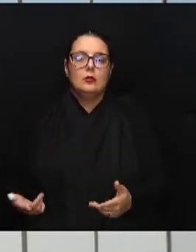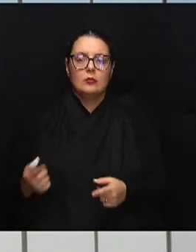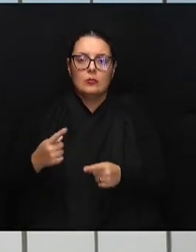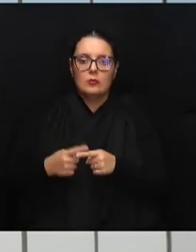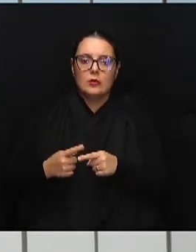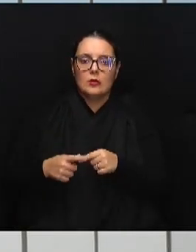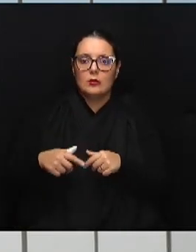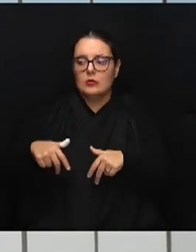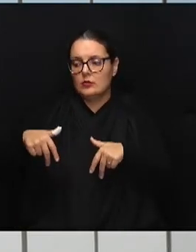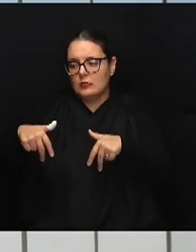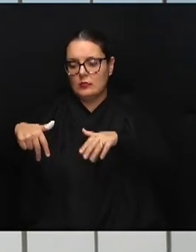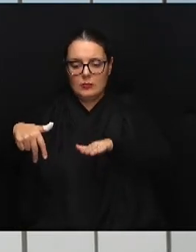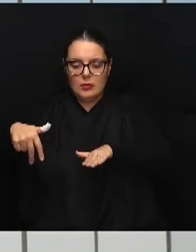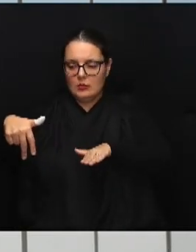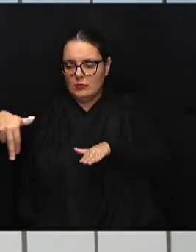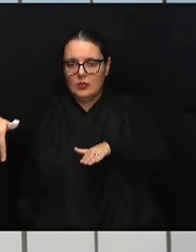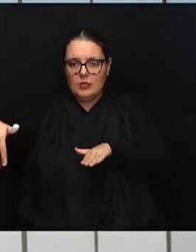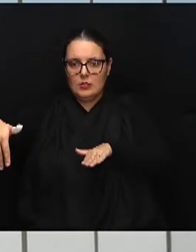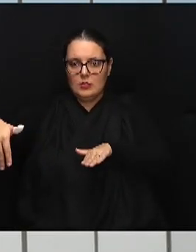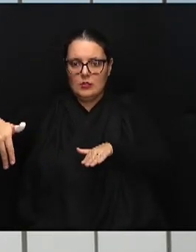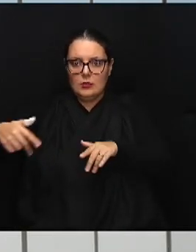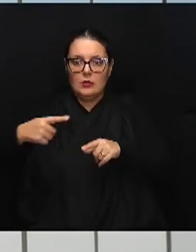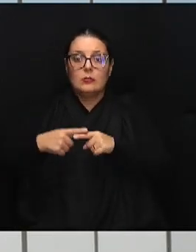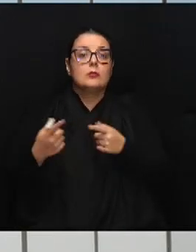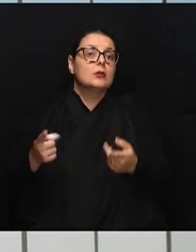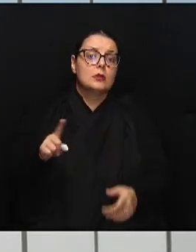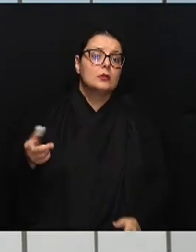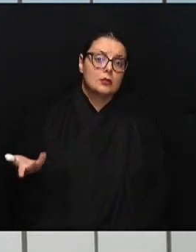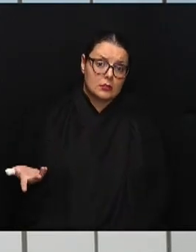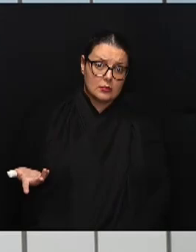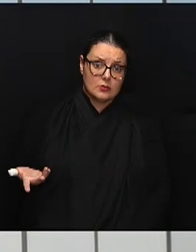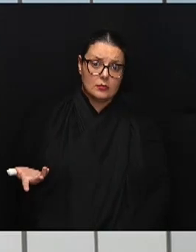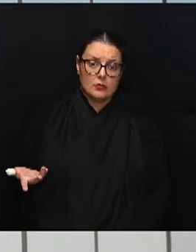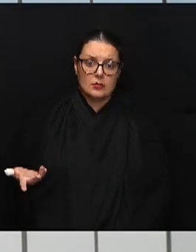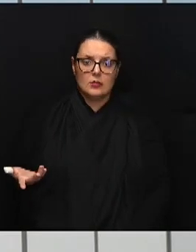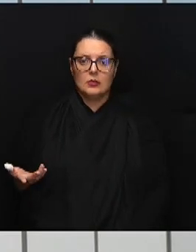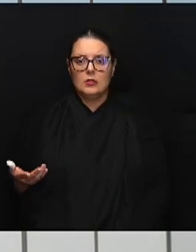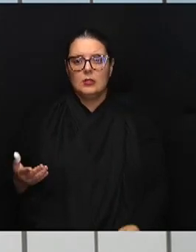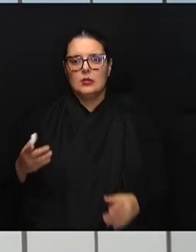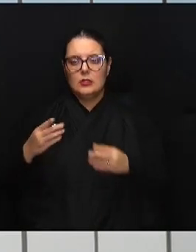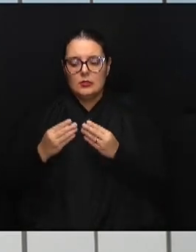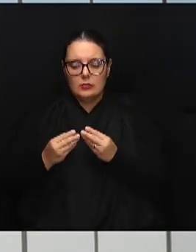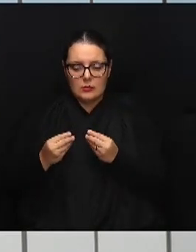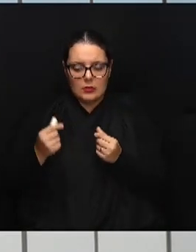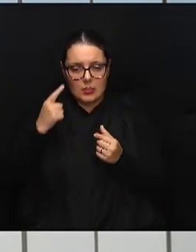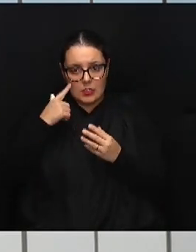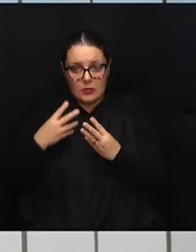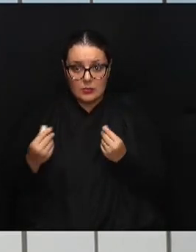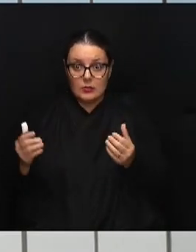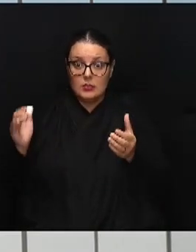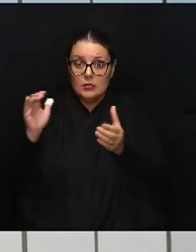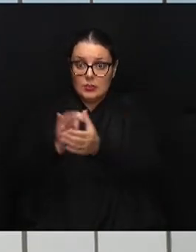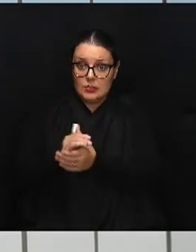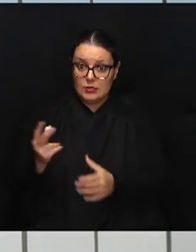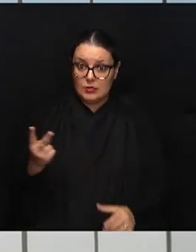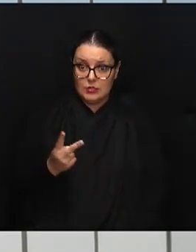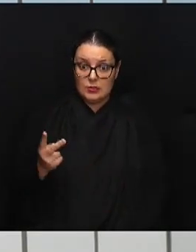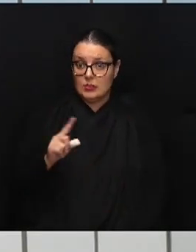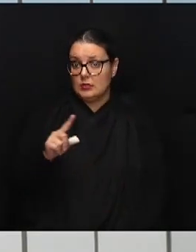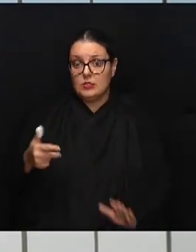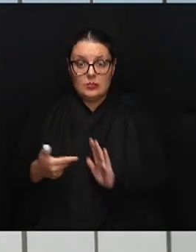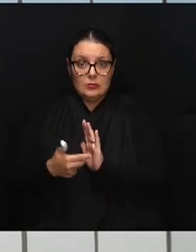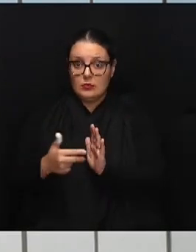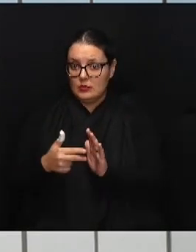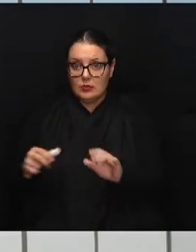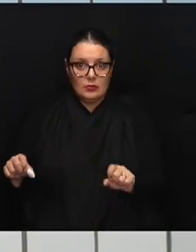quem quer sair e fica em casa quem quer ficar? Então, dissolver essa ideia de casal, e não significa